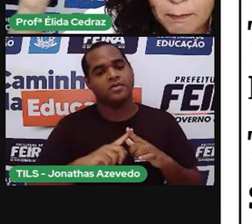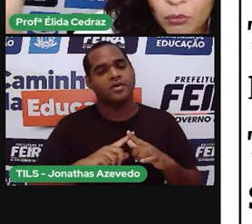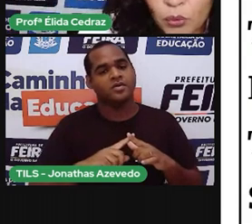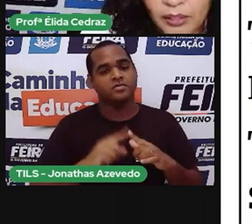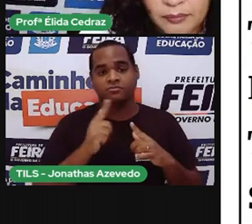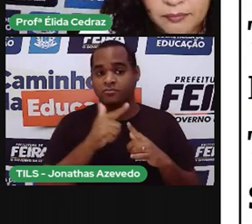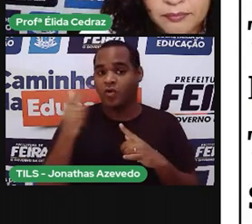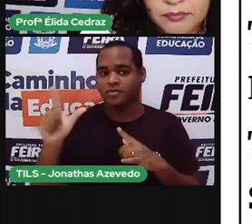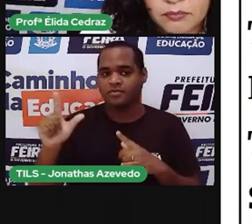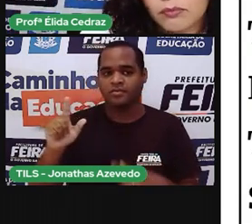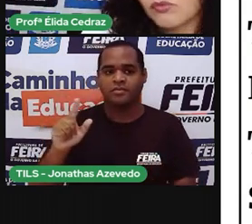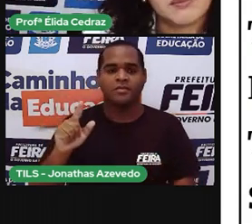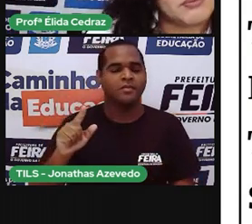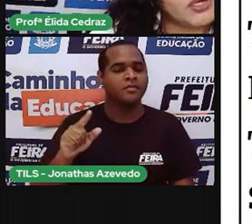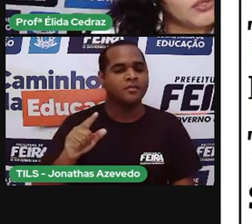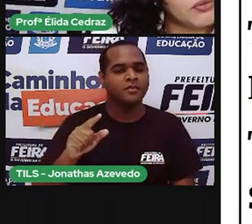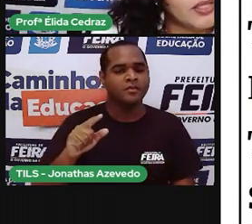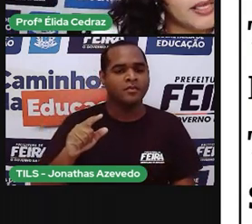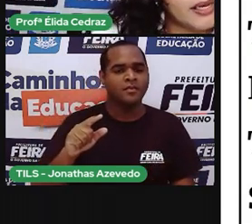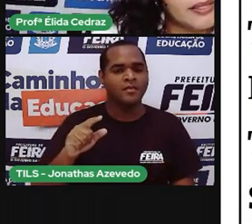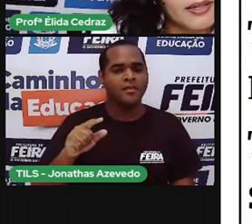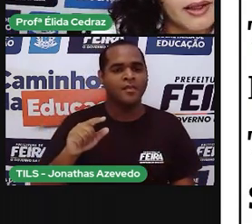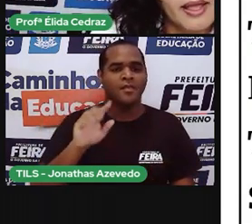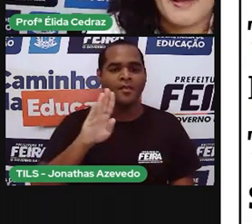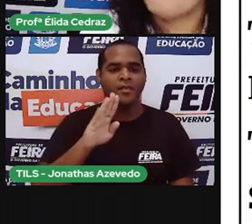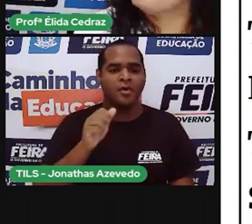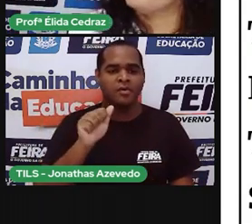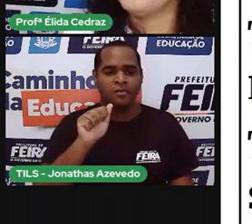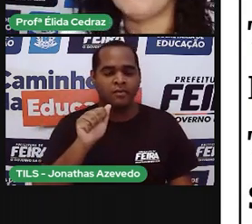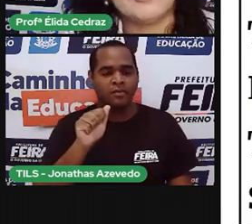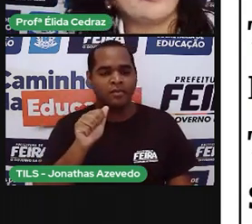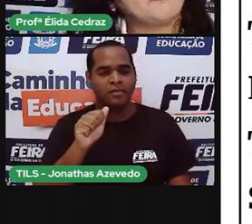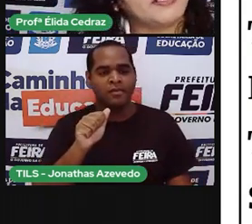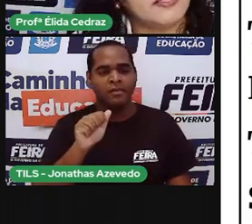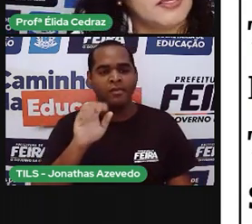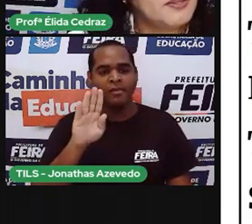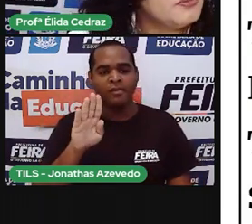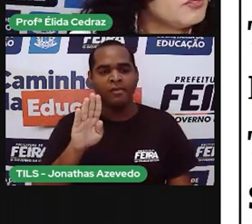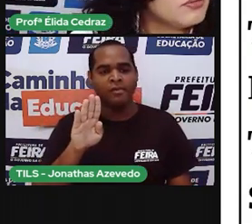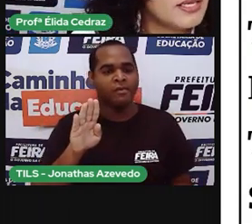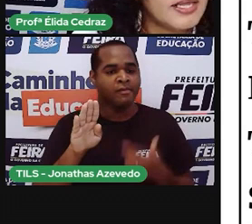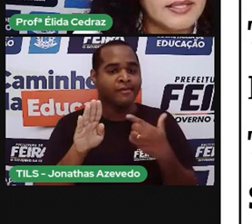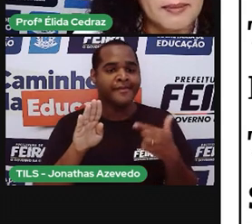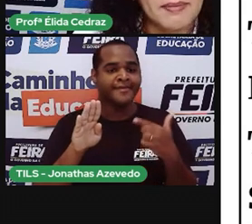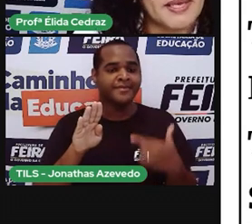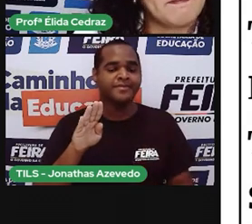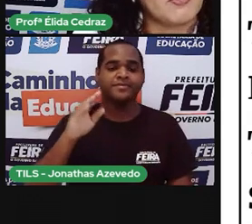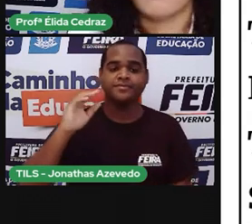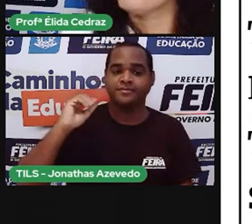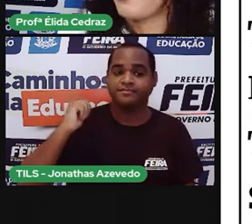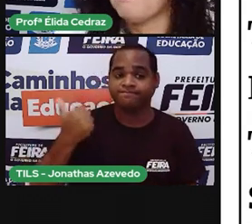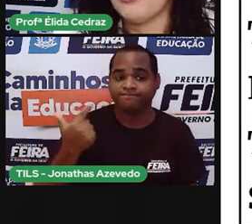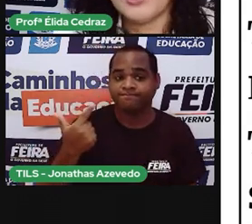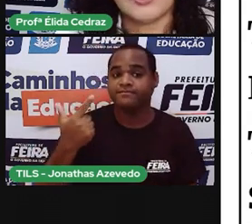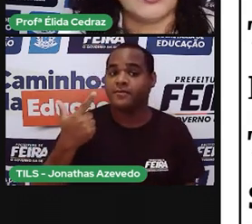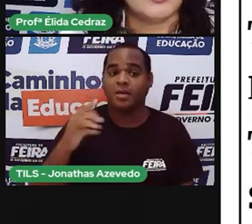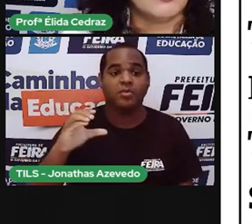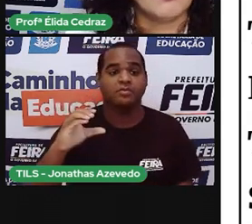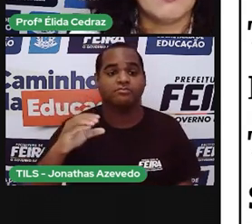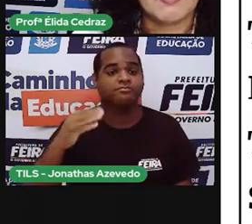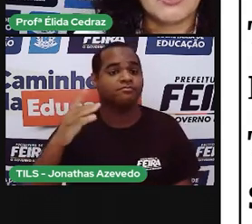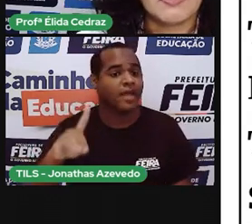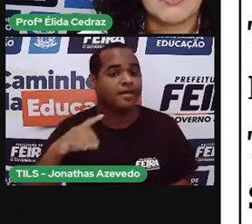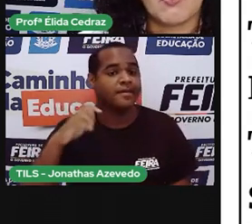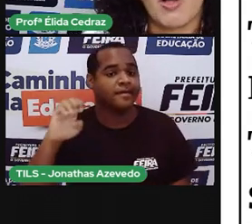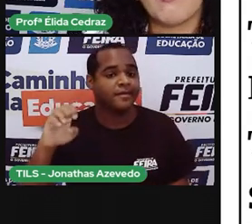você é burra para não tem a letra A pula para saber não tem jeito também vai com